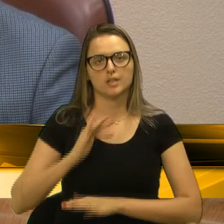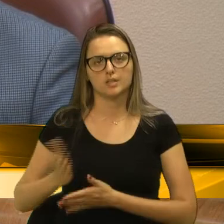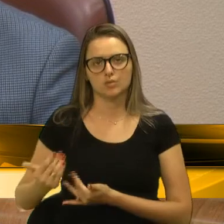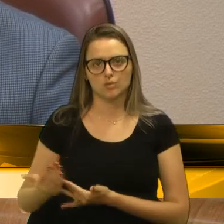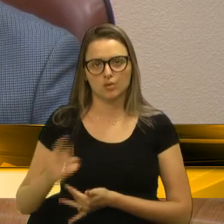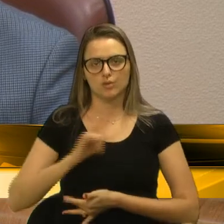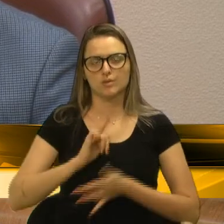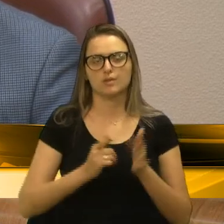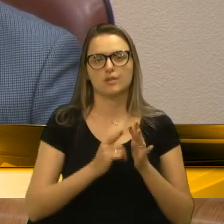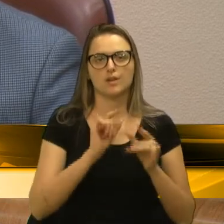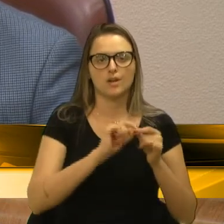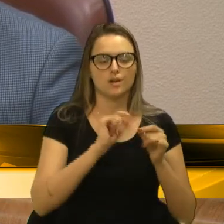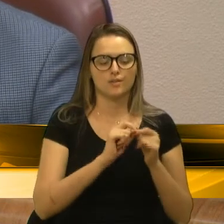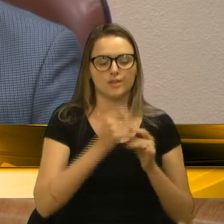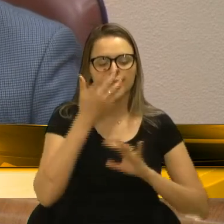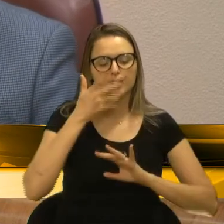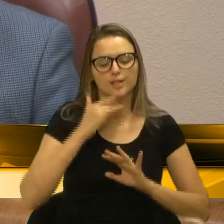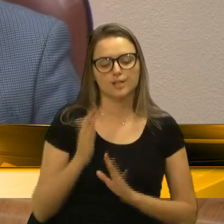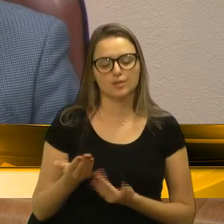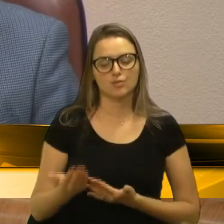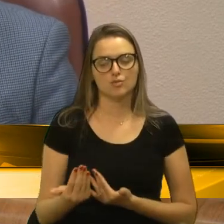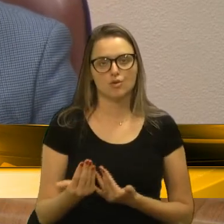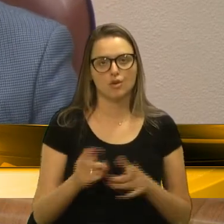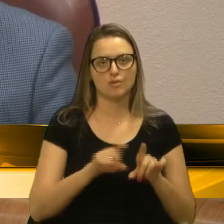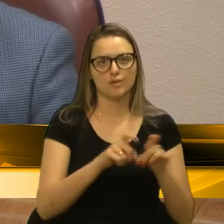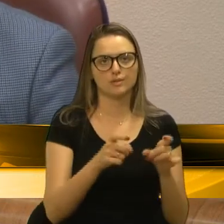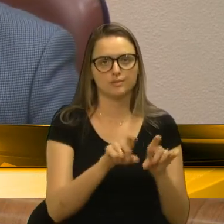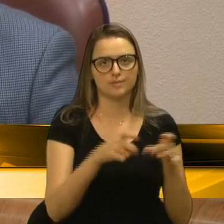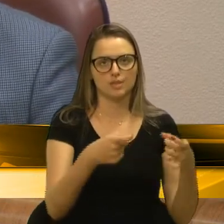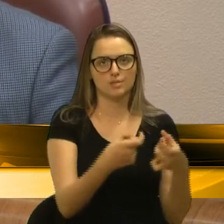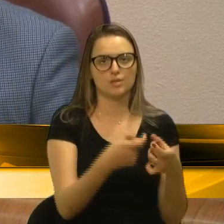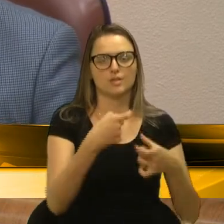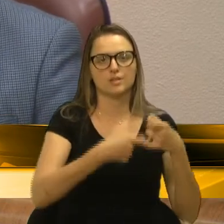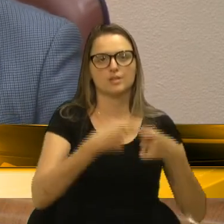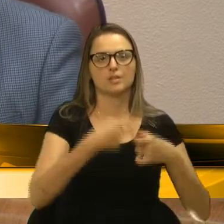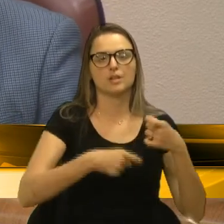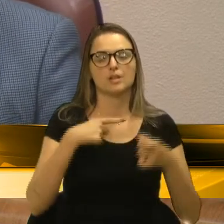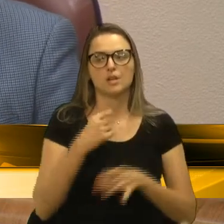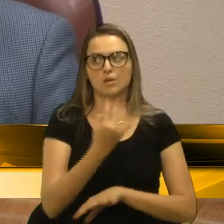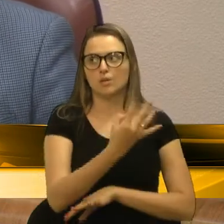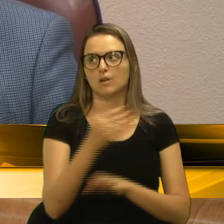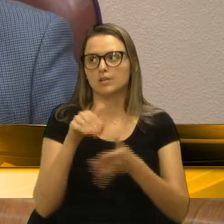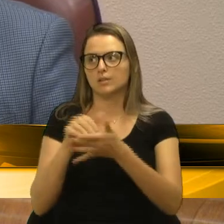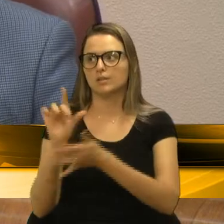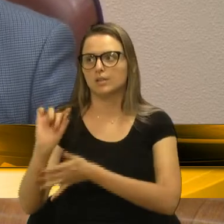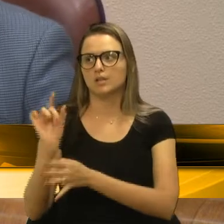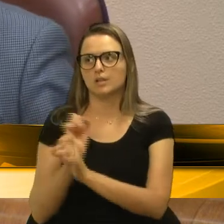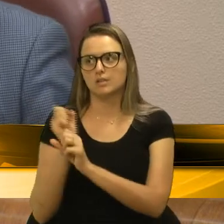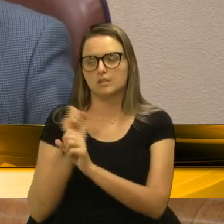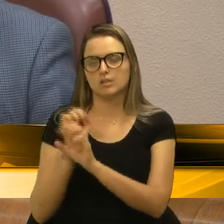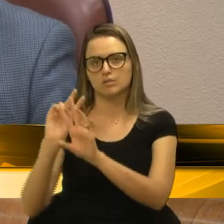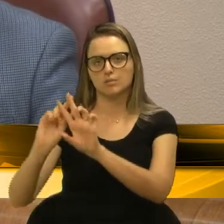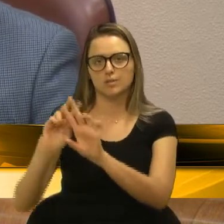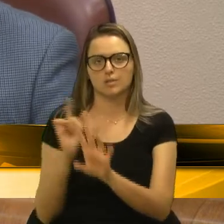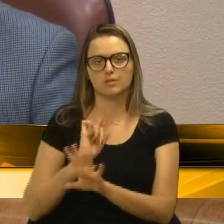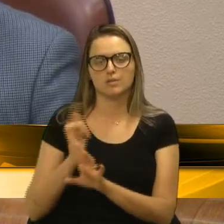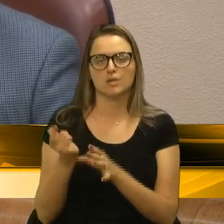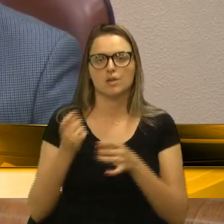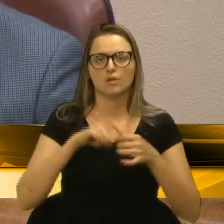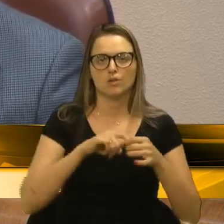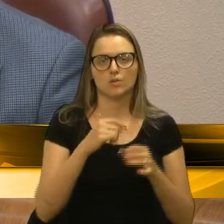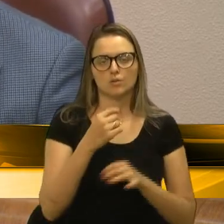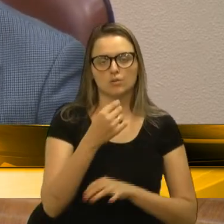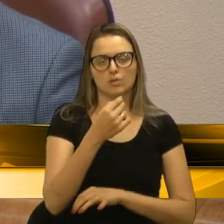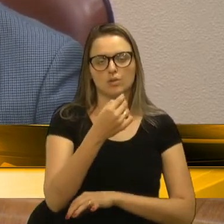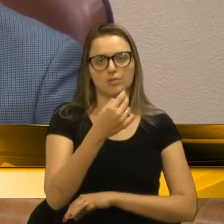Submeter criança ou adolescente à prostituição ou exploração sexual. A pena prevista é reclusão de 4 a 10 anos. O inquérito foi aberto no início de 2017, após